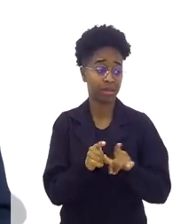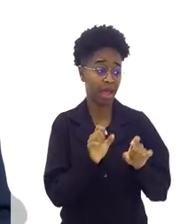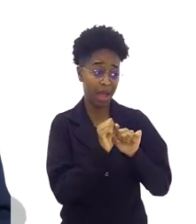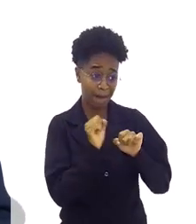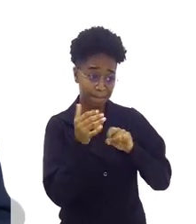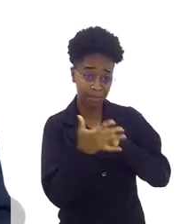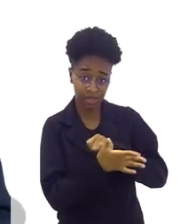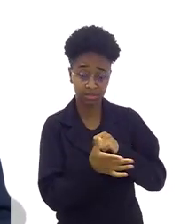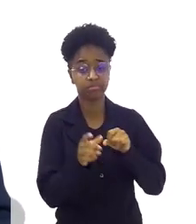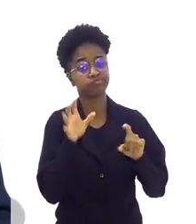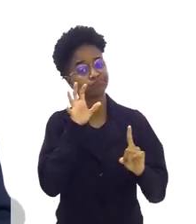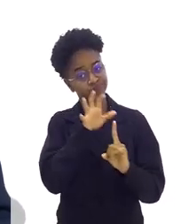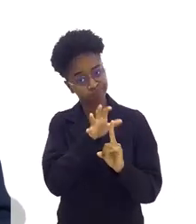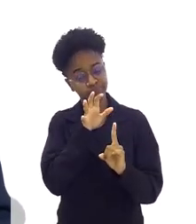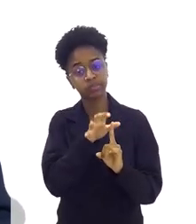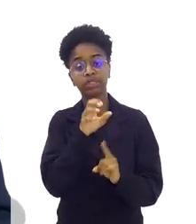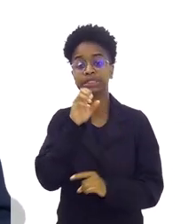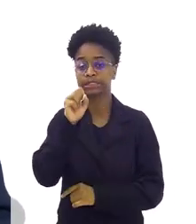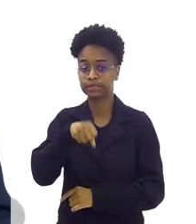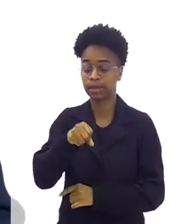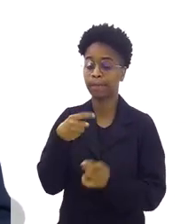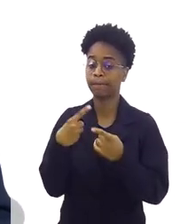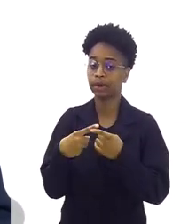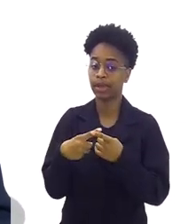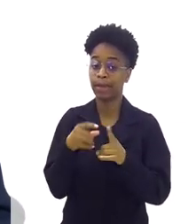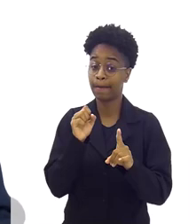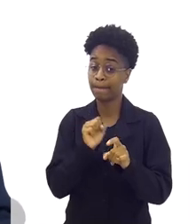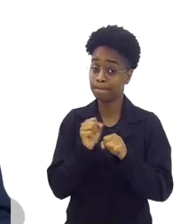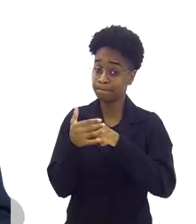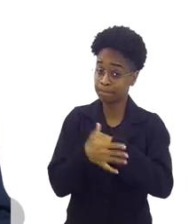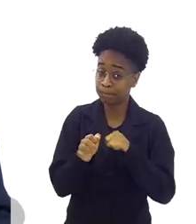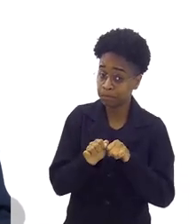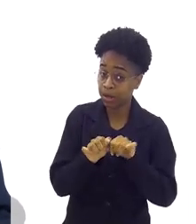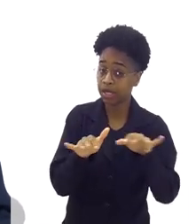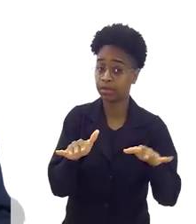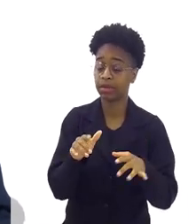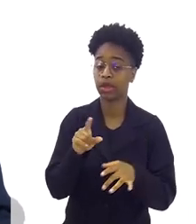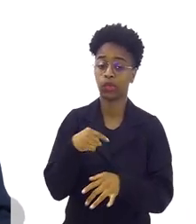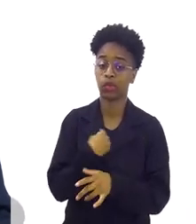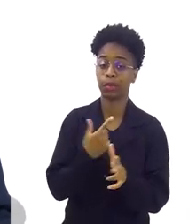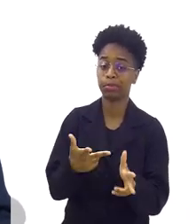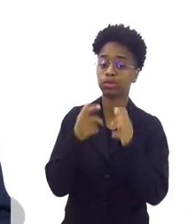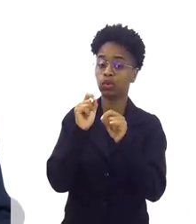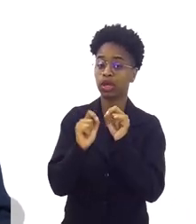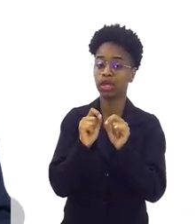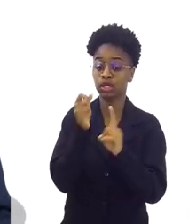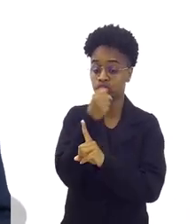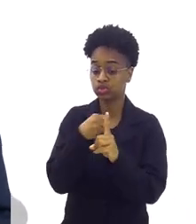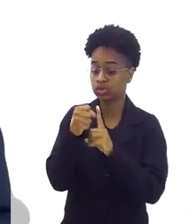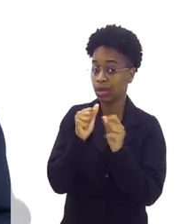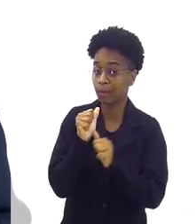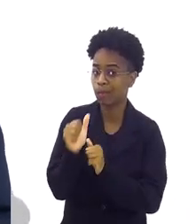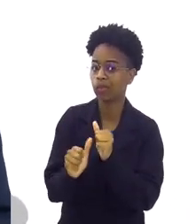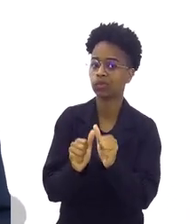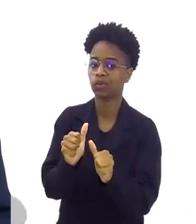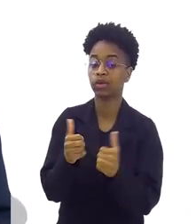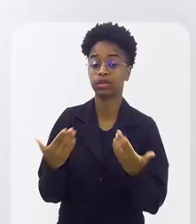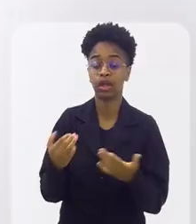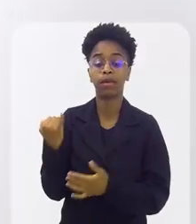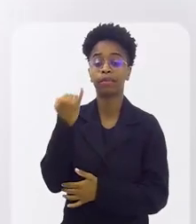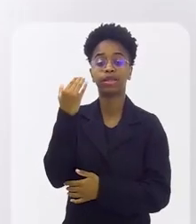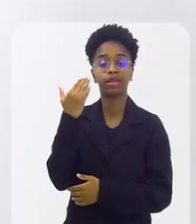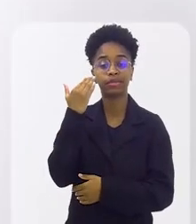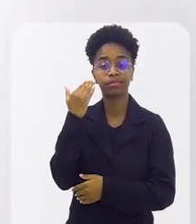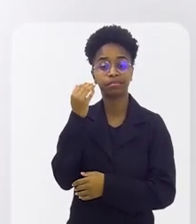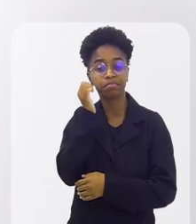ver a pandemia como esse lugar de mudança social é o mais importante para o que a gente tem daqui para frente, né?